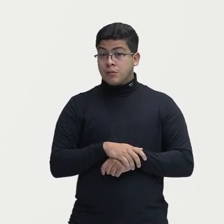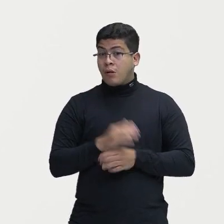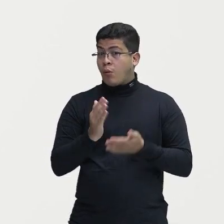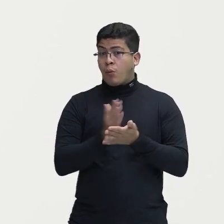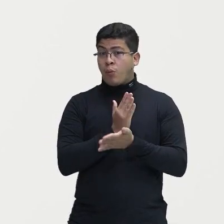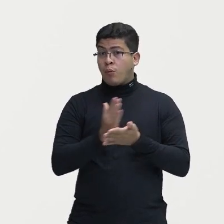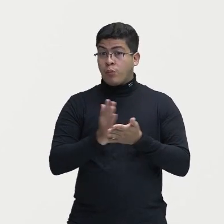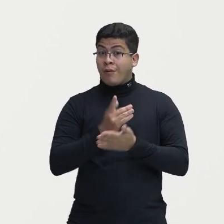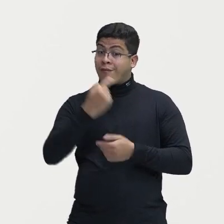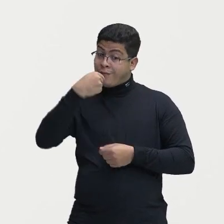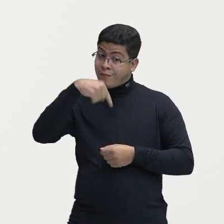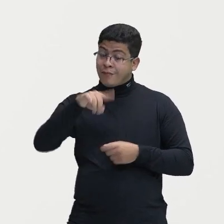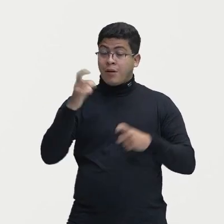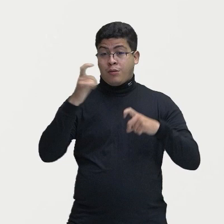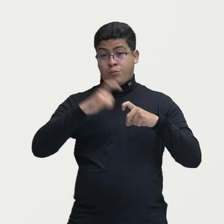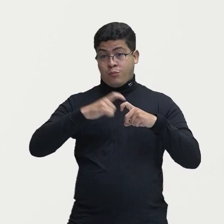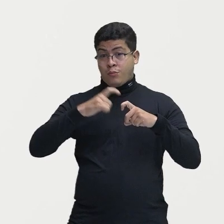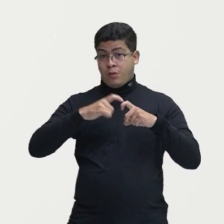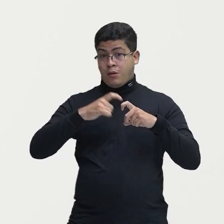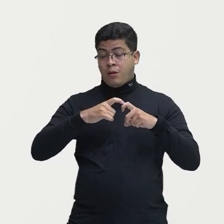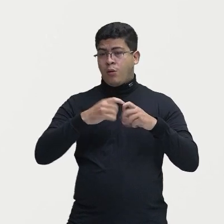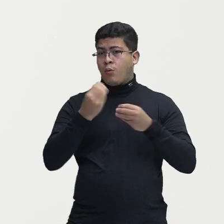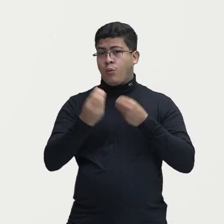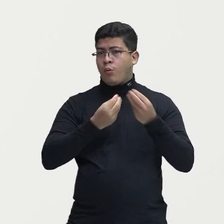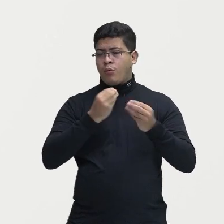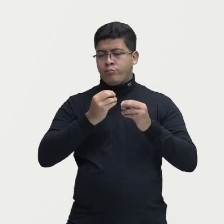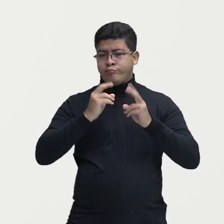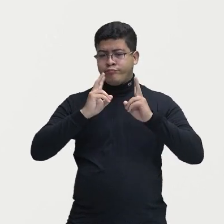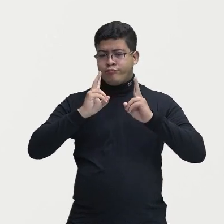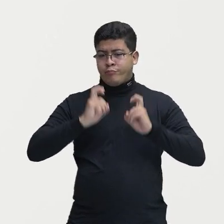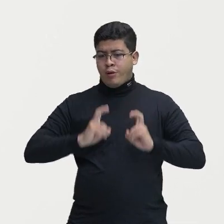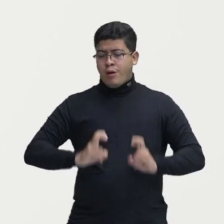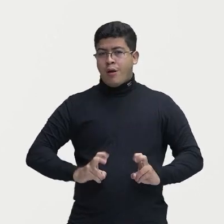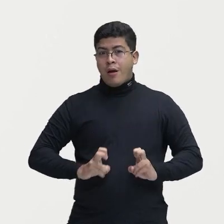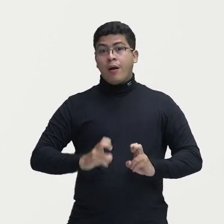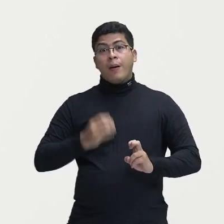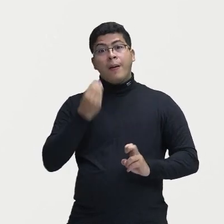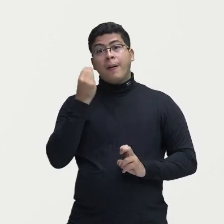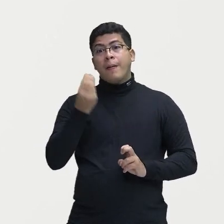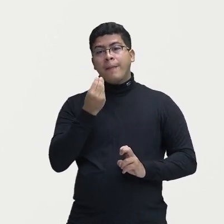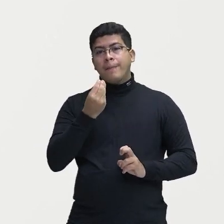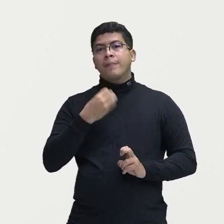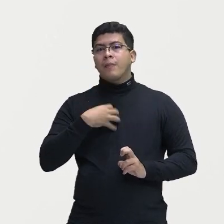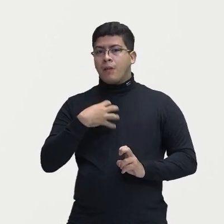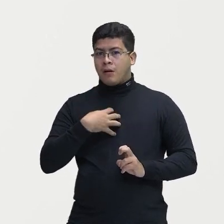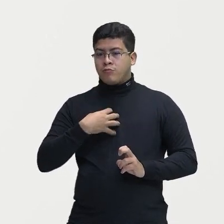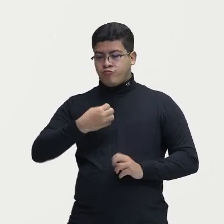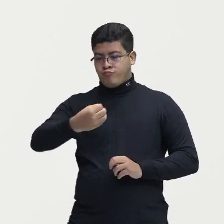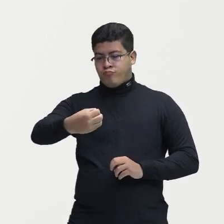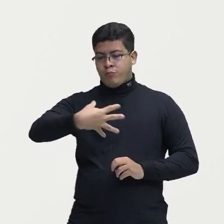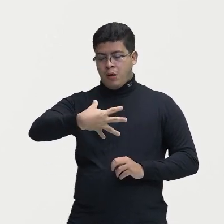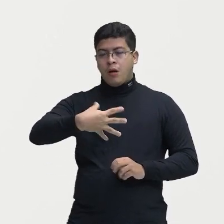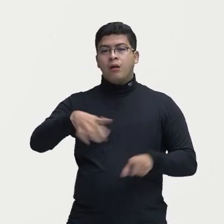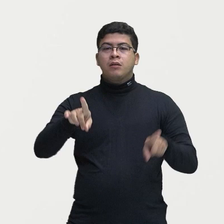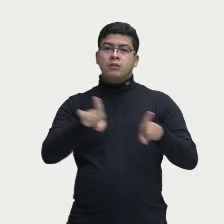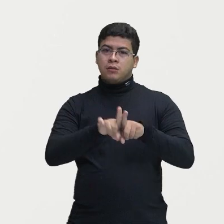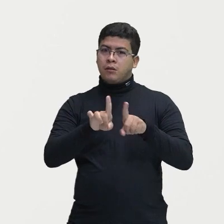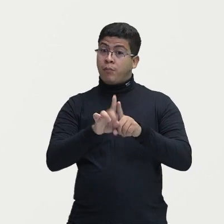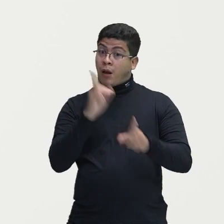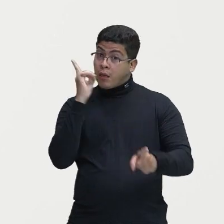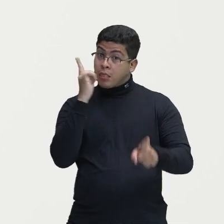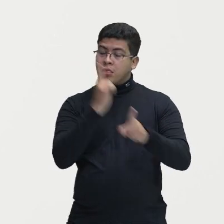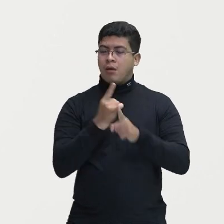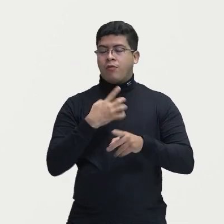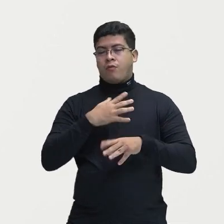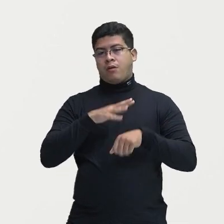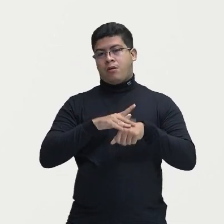seja solicitada a realização de exames laboratoriais e de imagem para que seja possível a